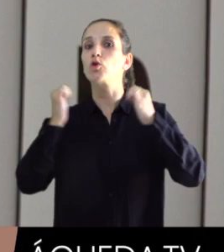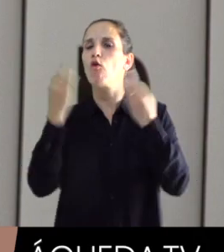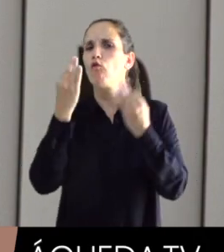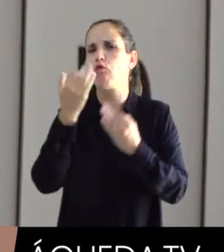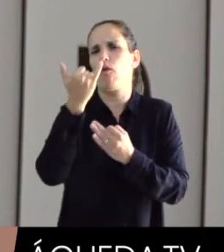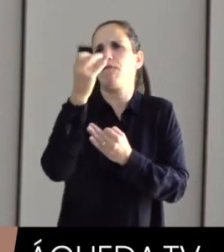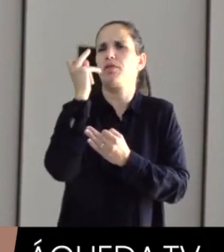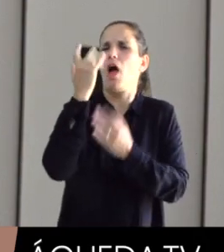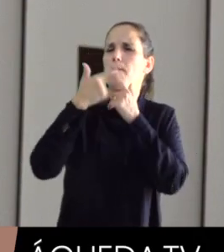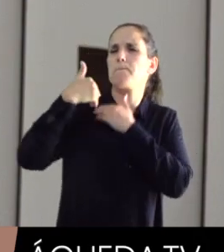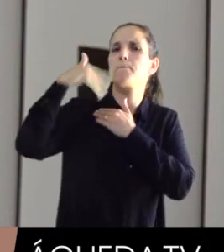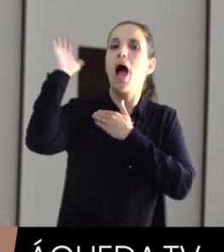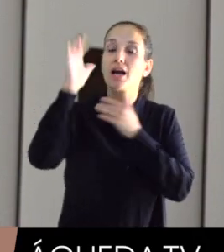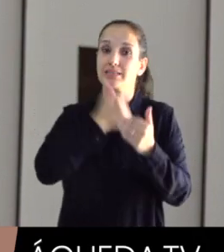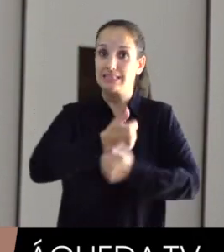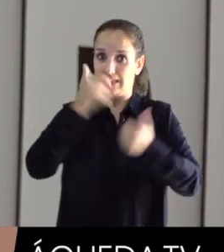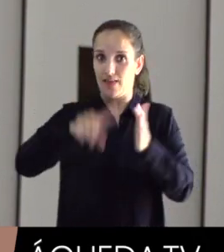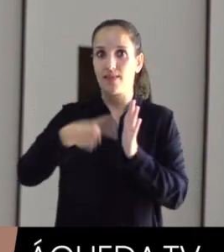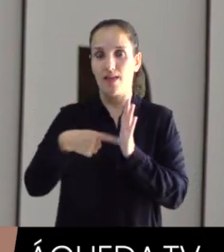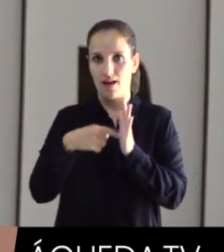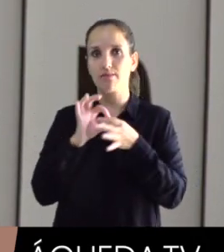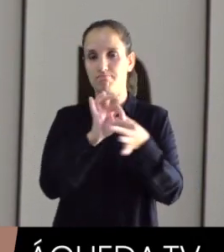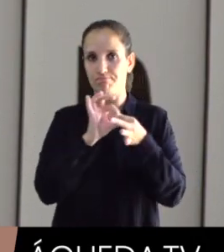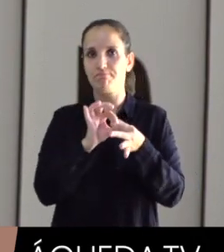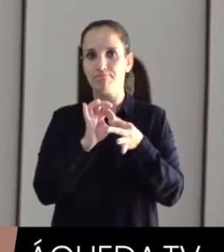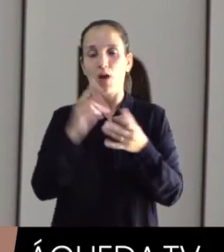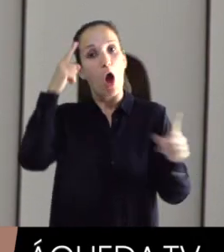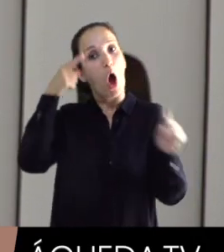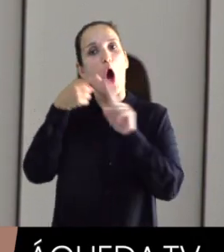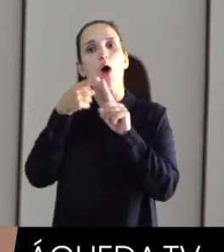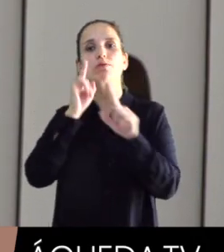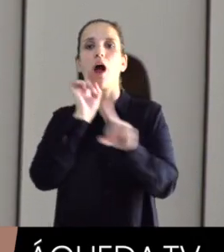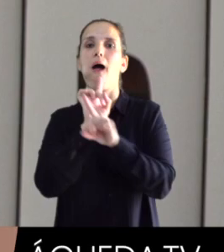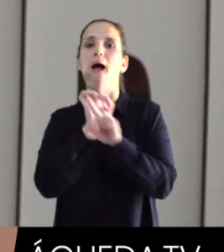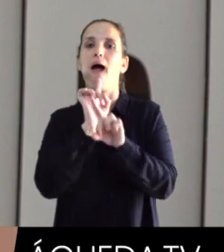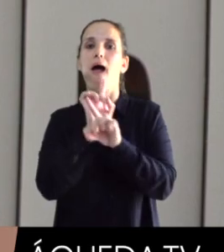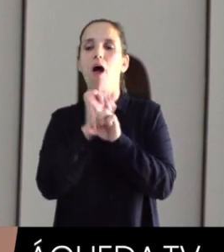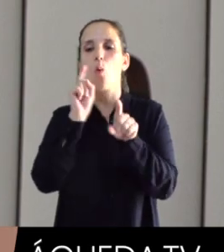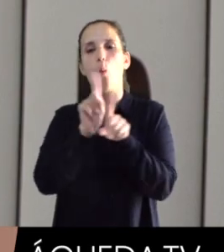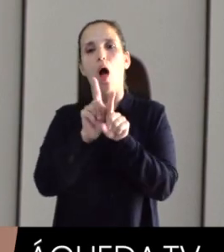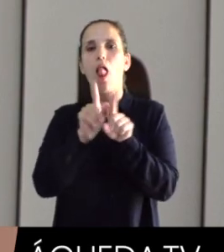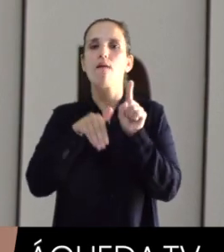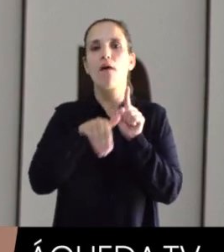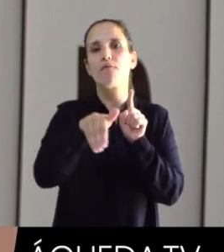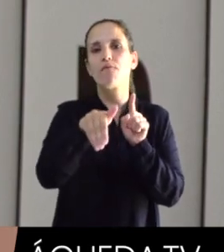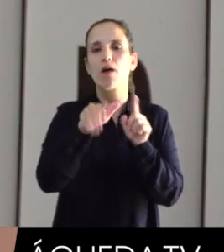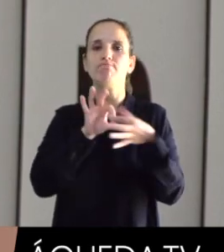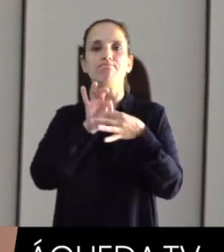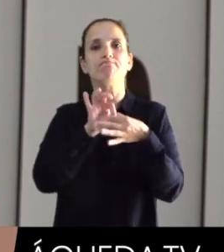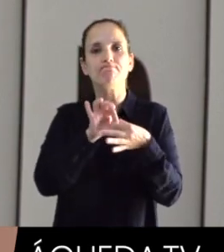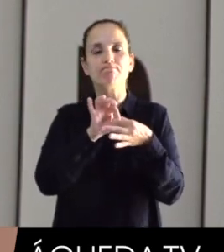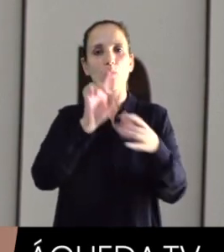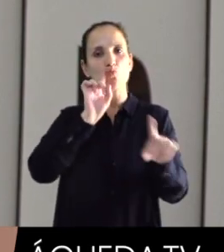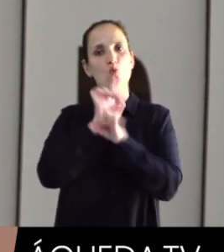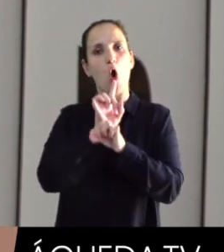de duas décadas com a nossa cidade e justamente com o objetivo de promover a